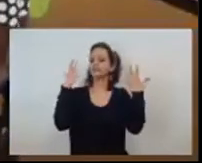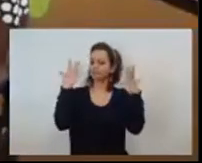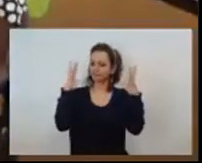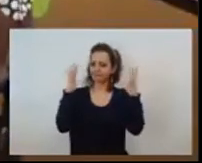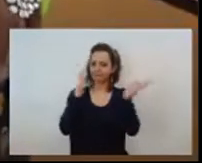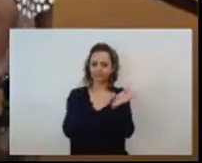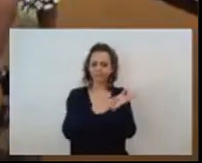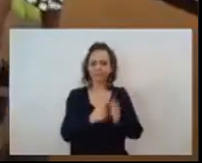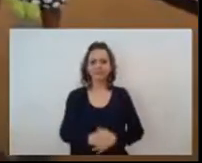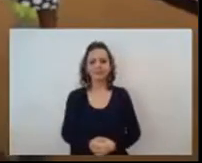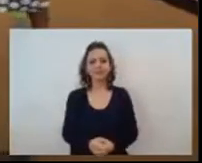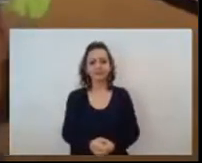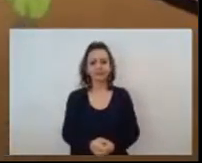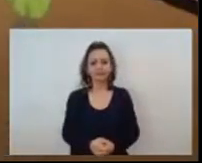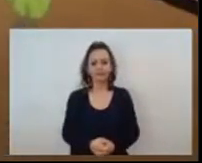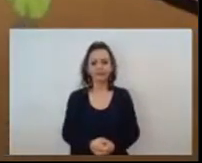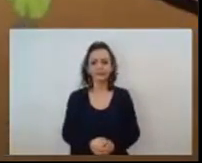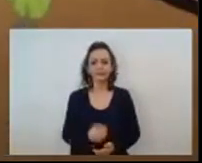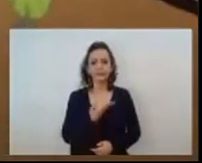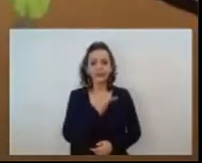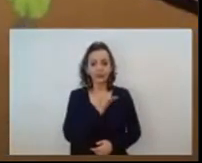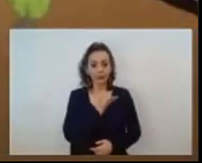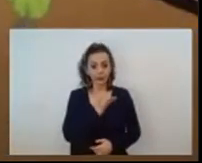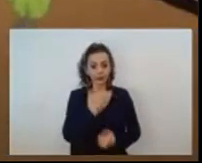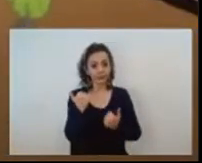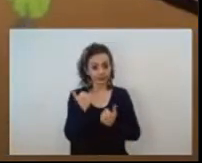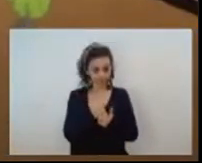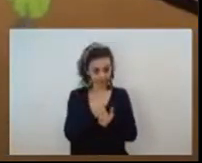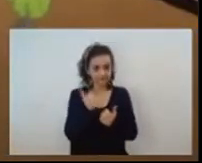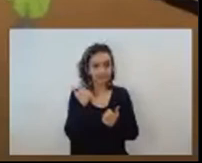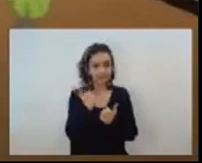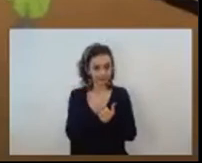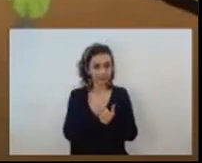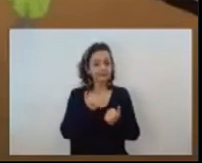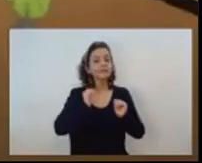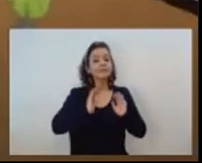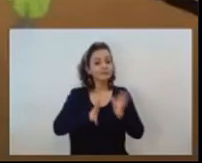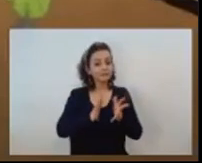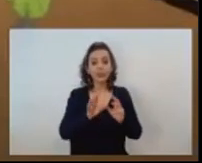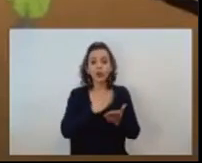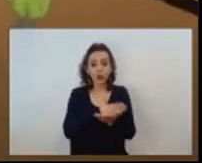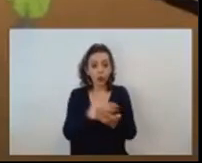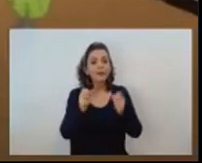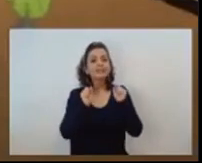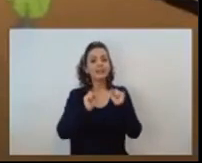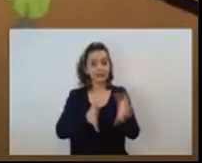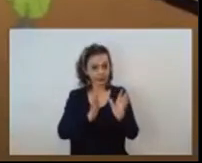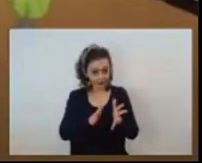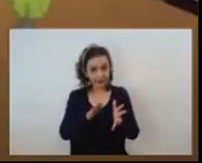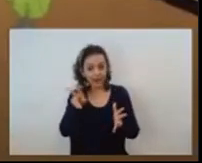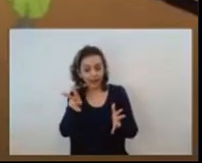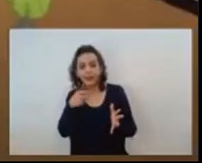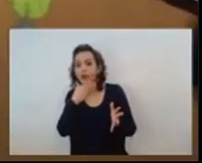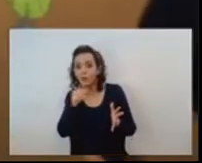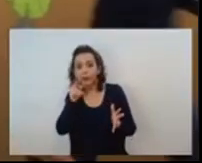o eu queria também chamar na nossa diretora de diversidade a Isabela por favor seja